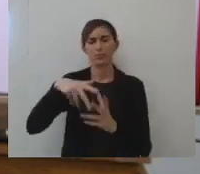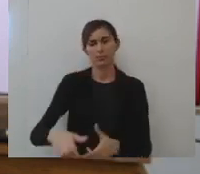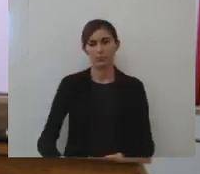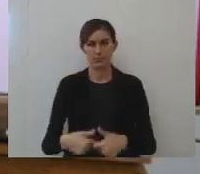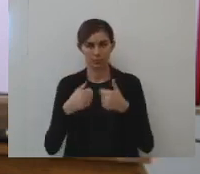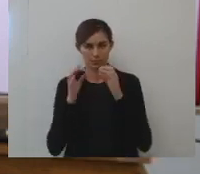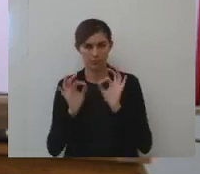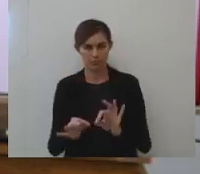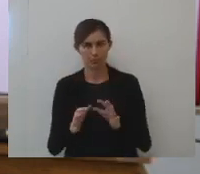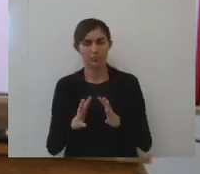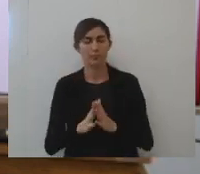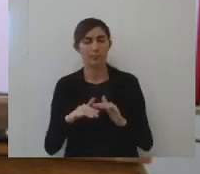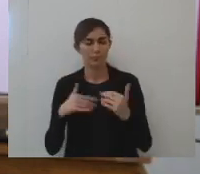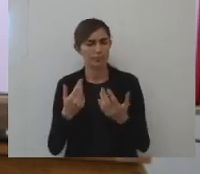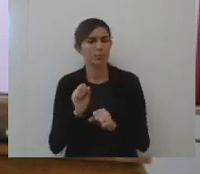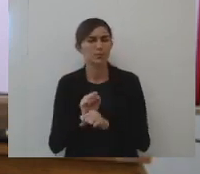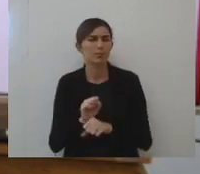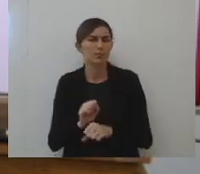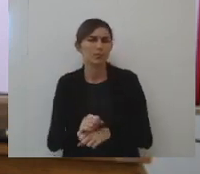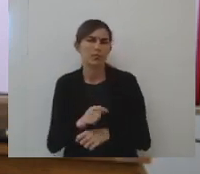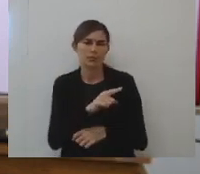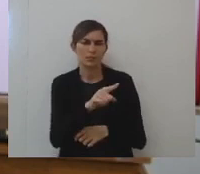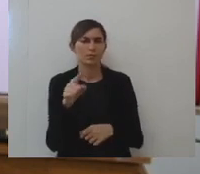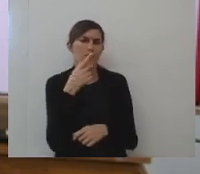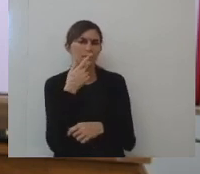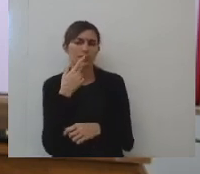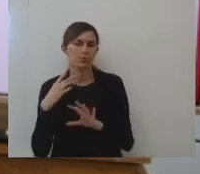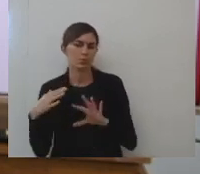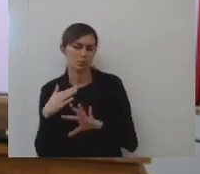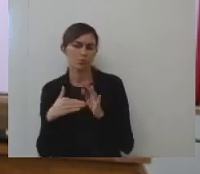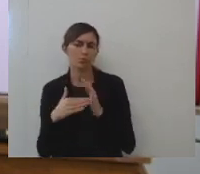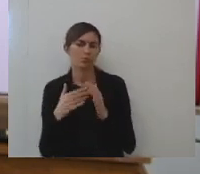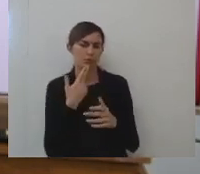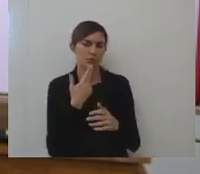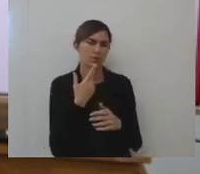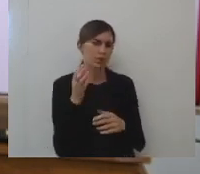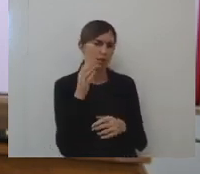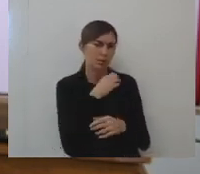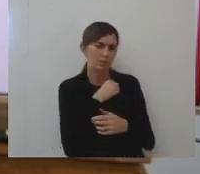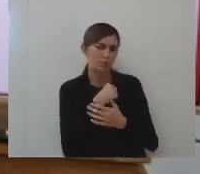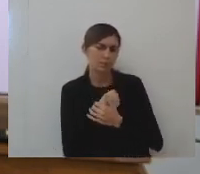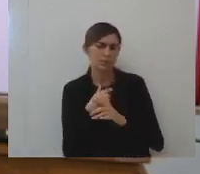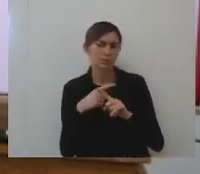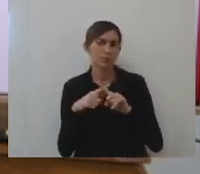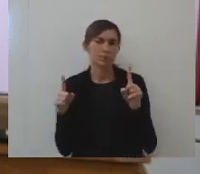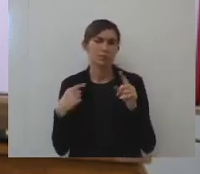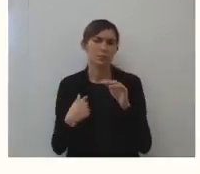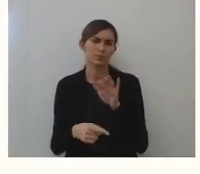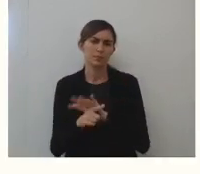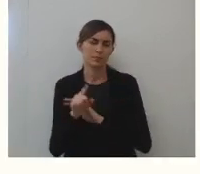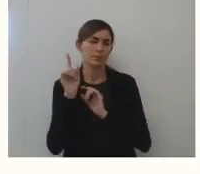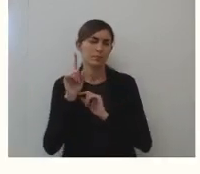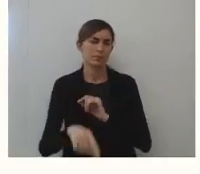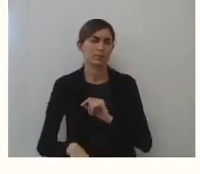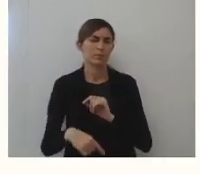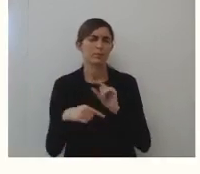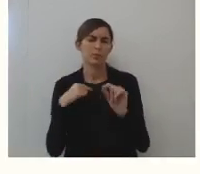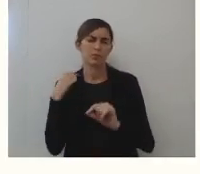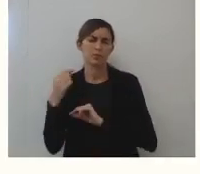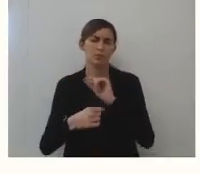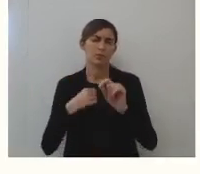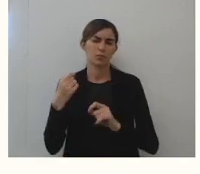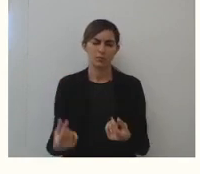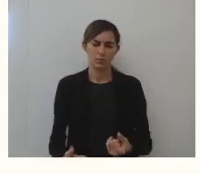certo? Mas espera aí, Hugo. Você está dizendo tudo isso, eu falei até um pouquinho rápido, mas a grande pergunta é, o que é